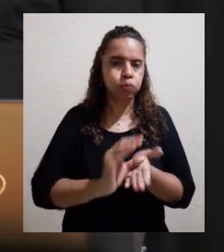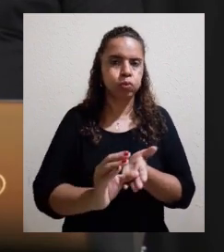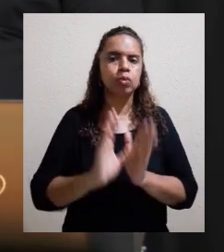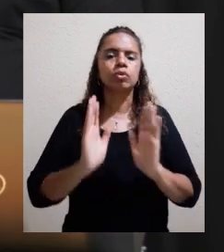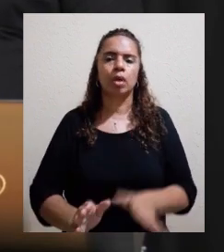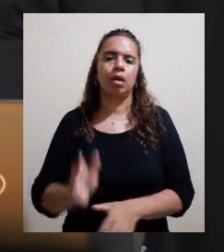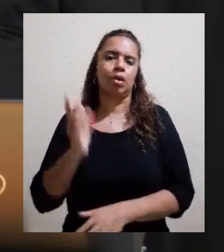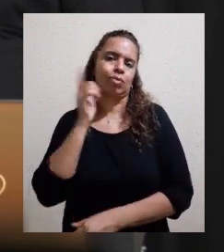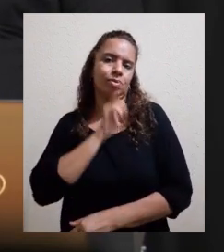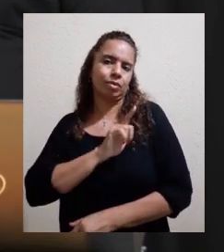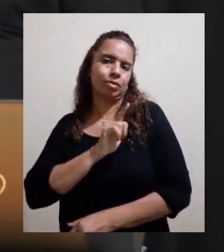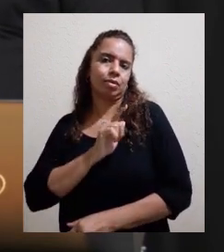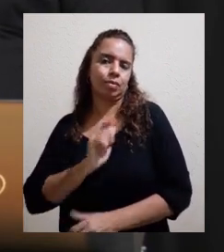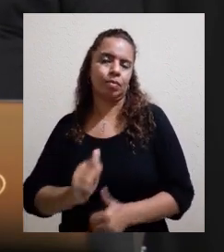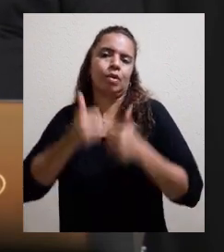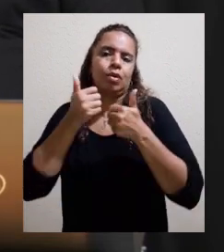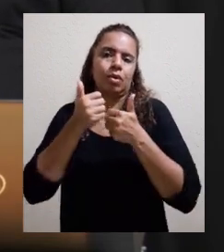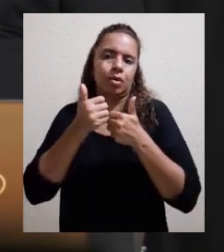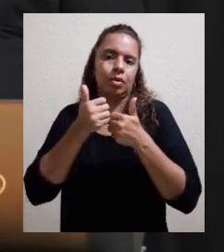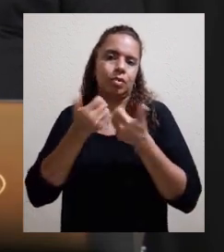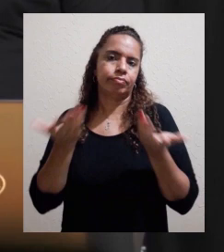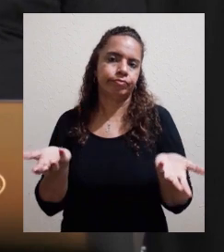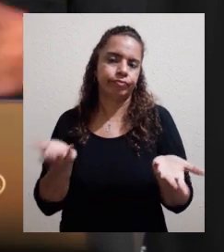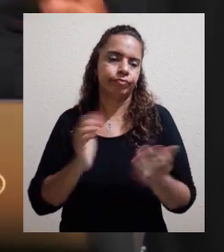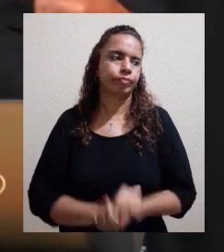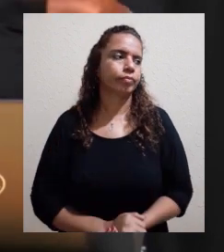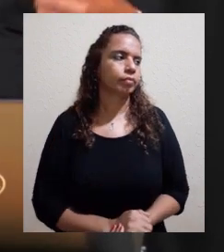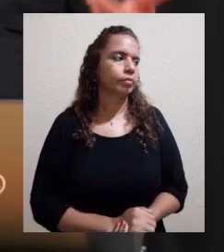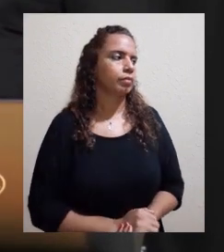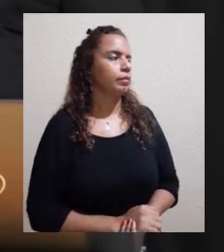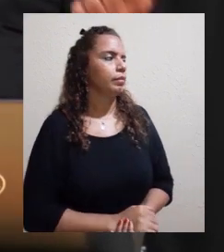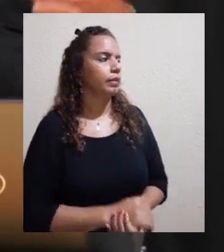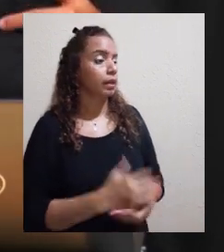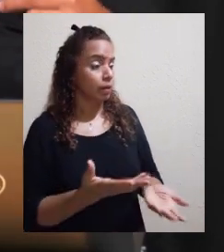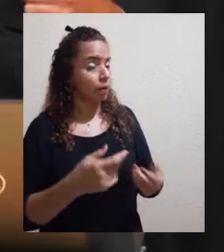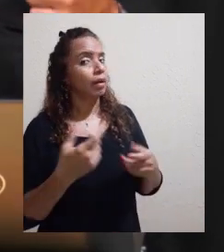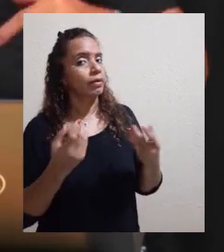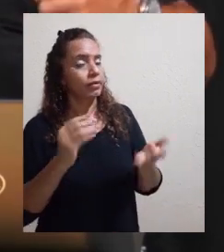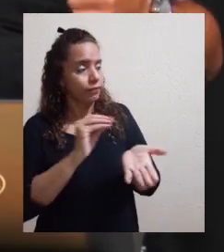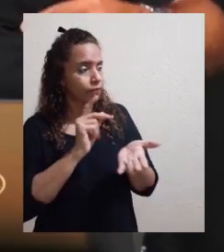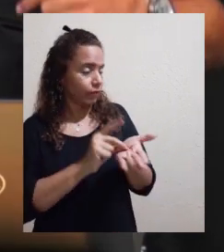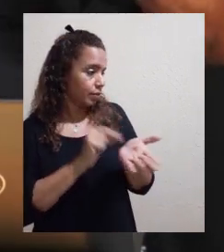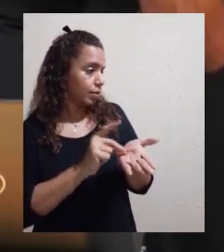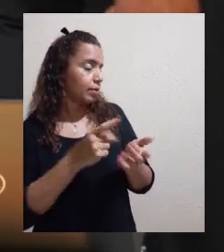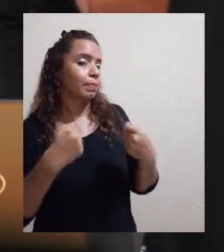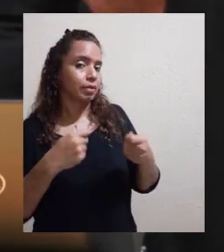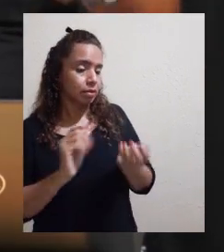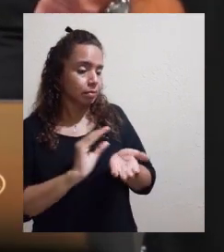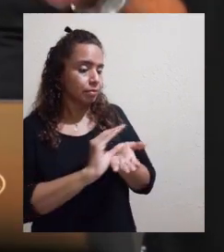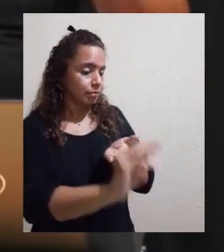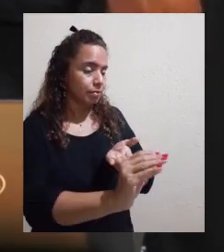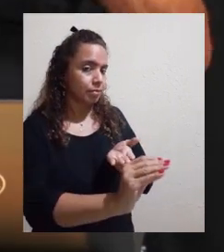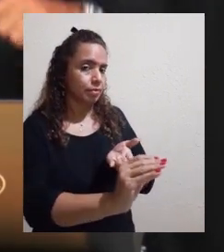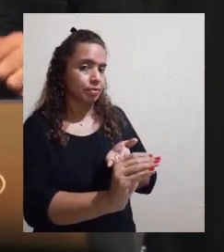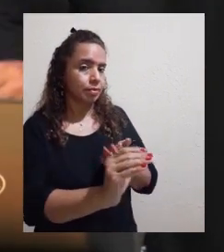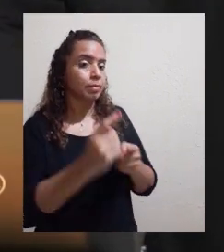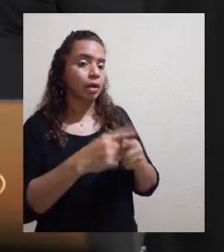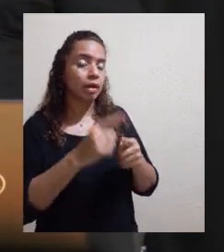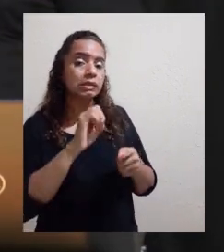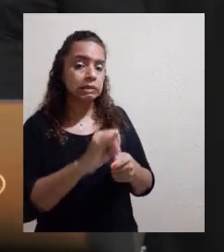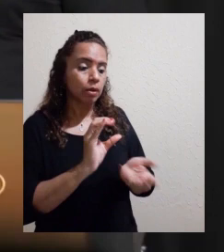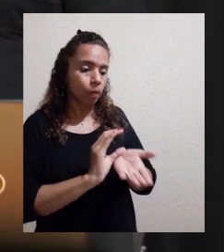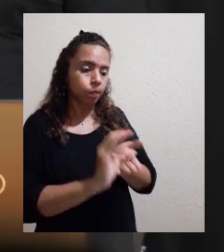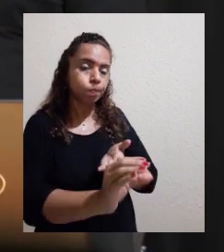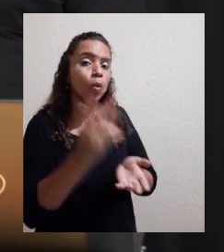mais efetiva do que a gente provavelmente vai conseguir dar. E até para existir insumos capazes de dar uma resposta a tempo,